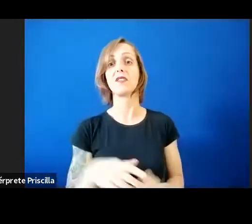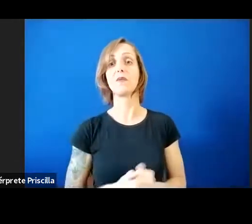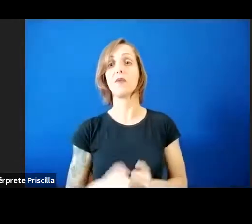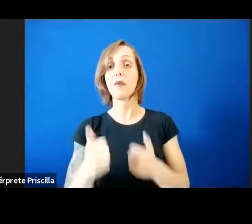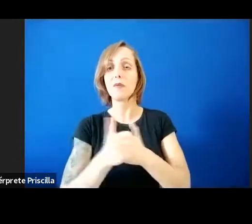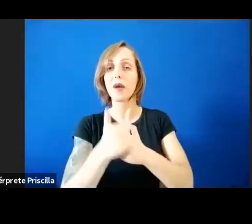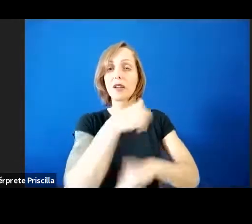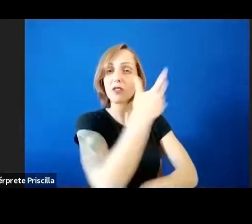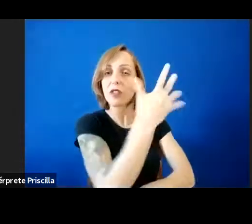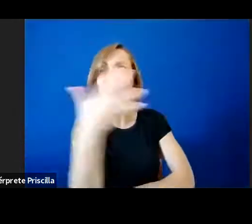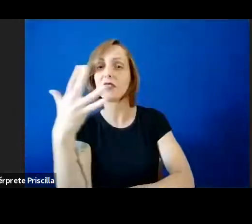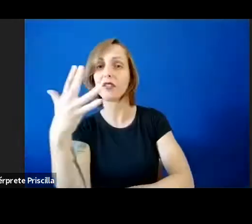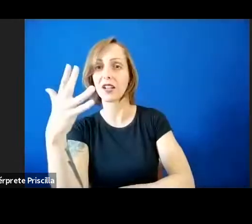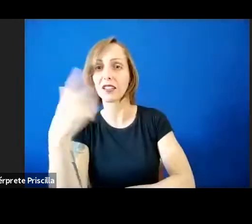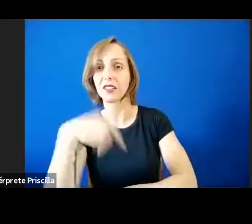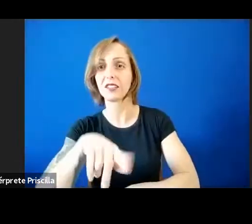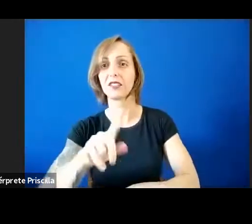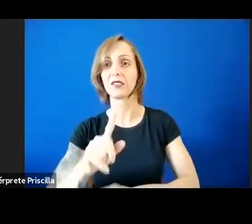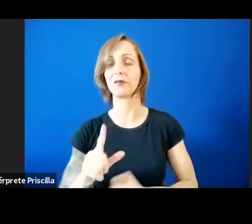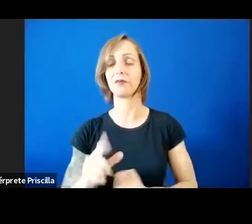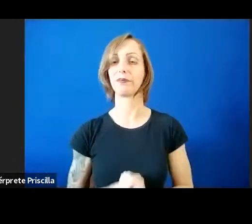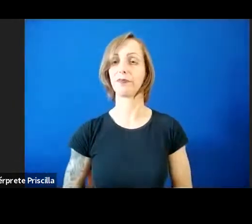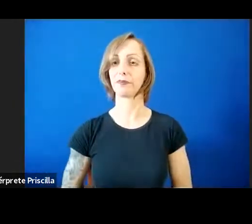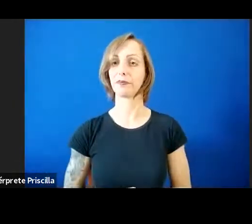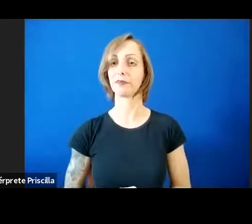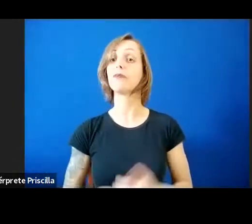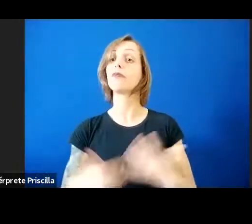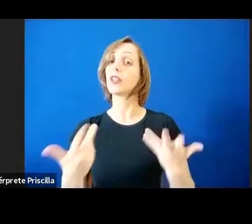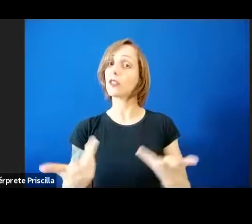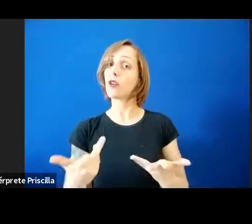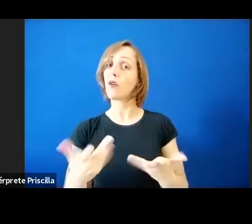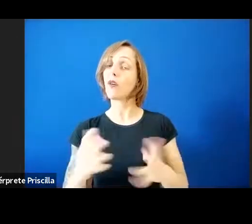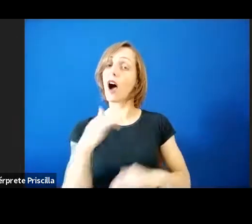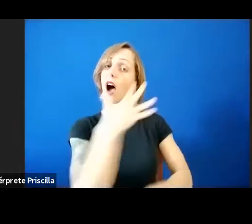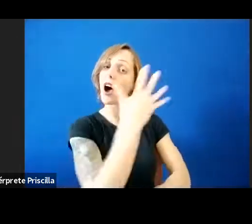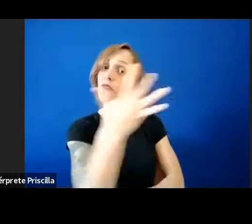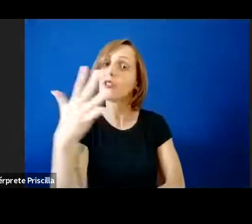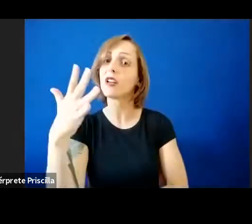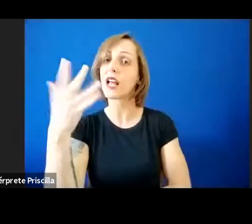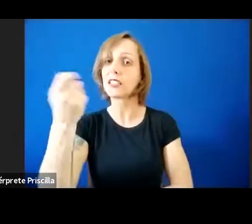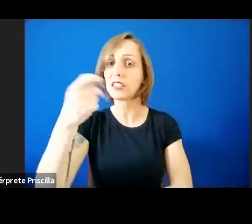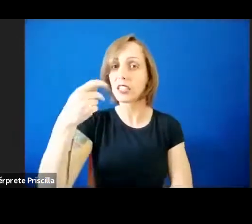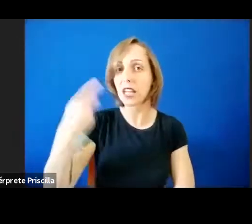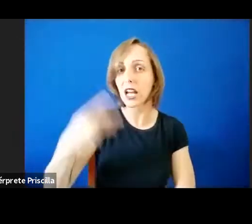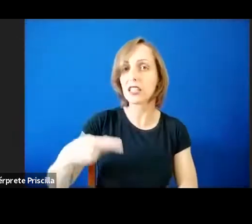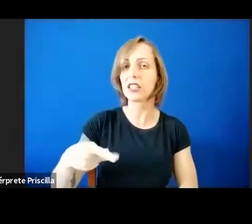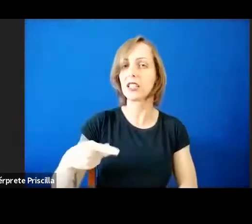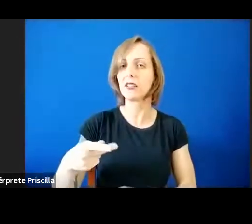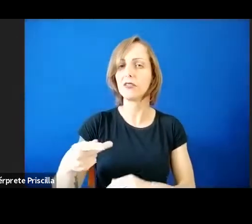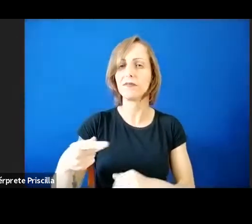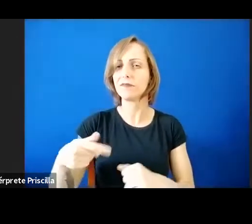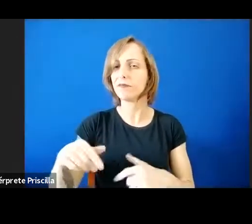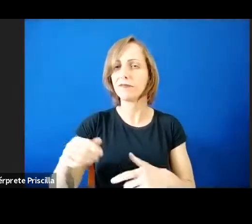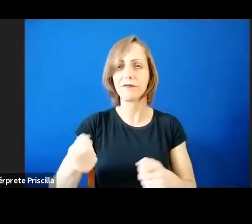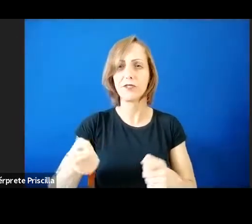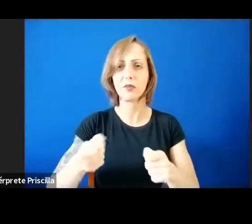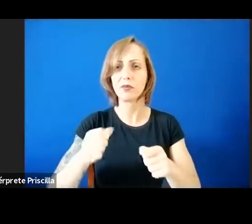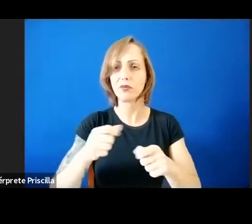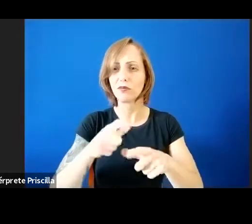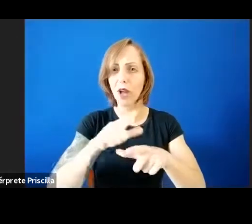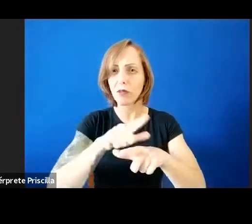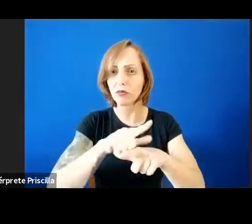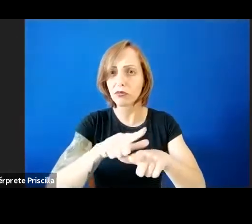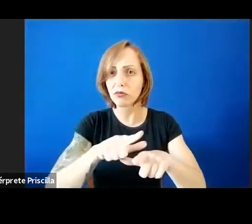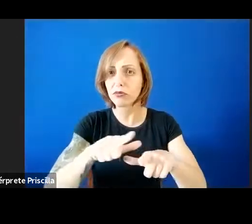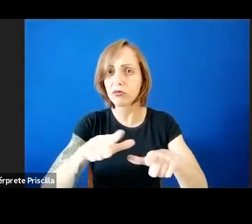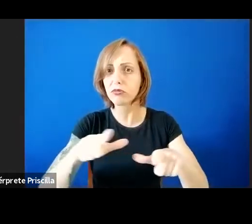Então, a minha floresta é uma das florestas mais devastadas, né? Nós temos 12%